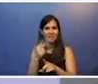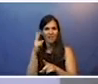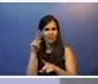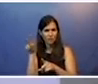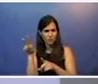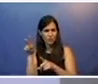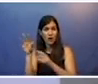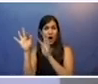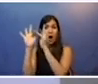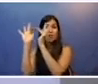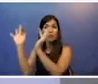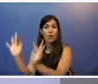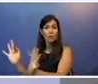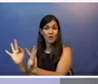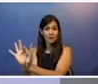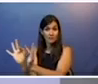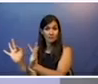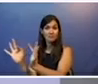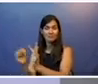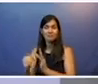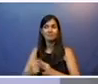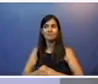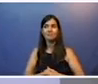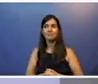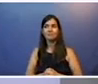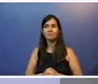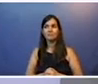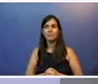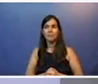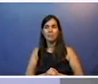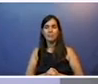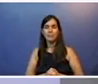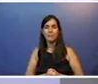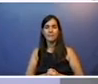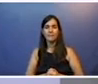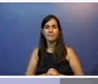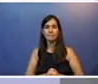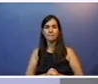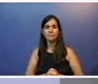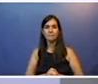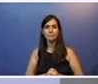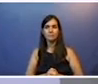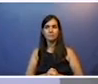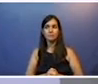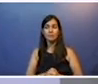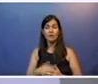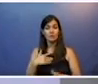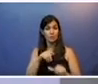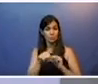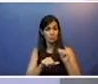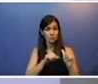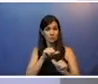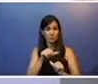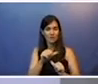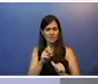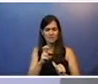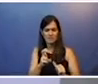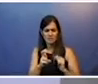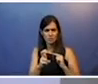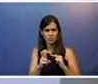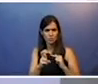Aqui embaixo é a hipotenusa. E em cima é o cateto adjacente. Então, se eu transformar esse 5 em